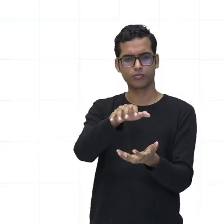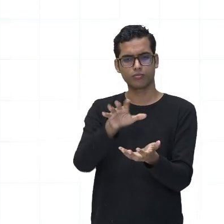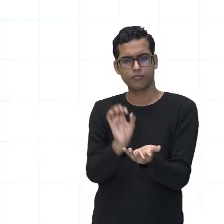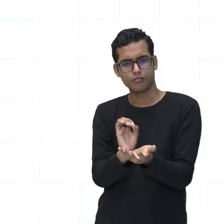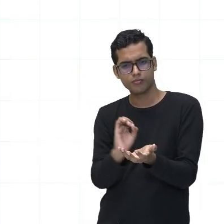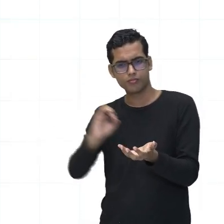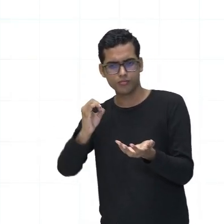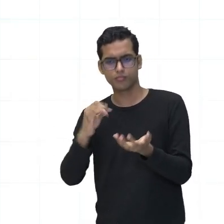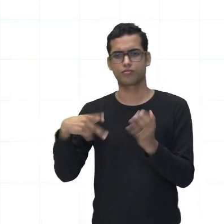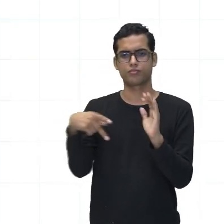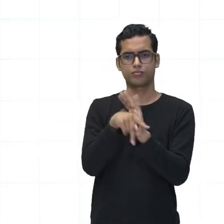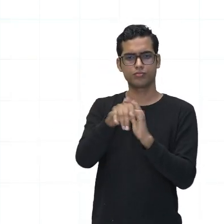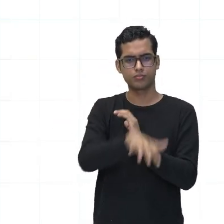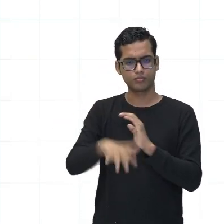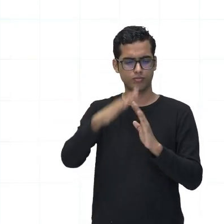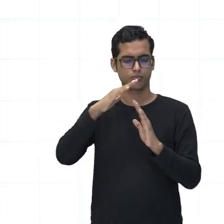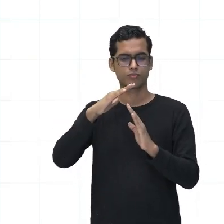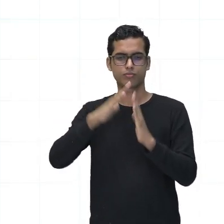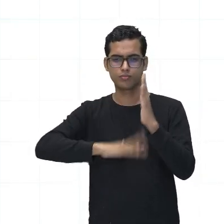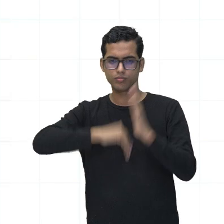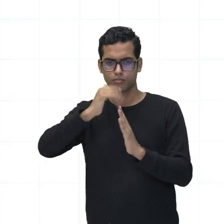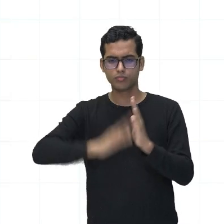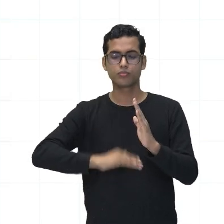uma das formas de arte mais